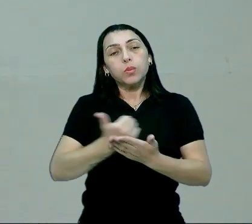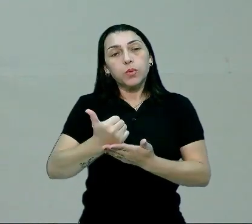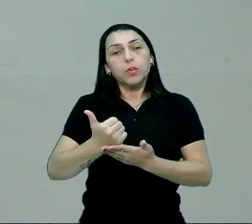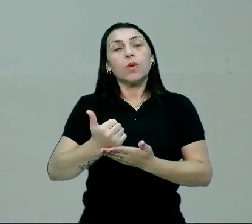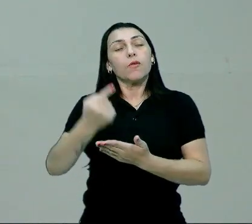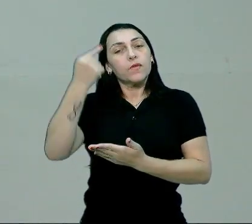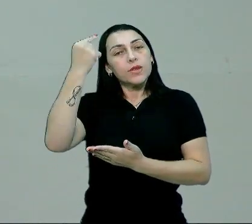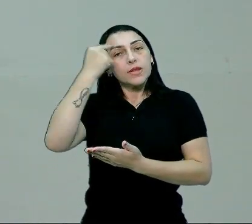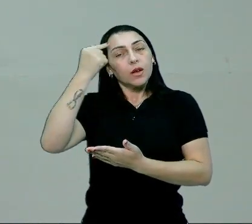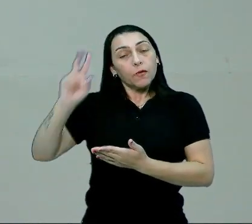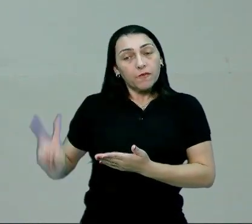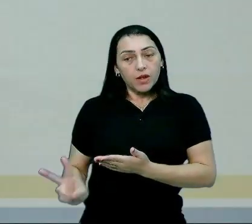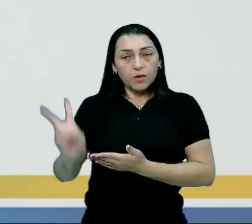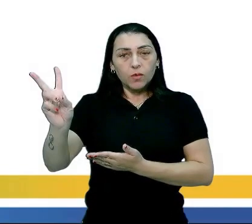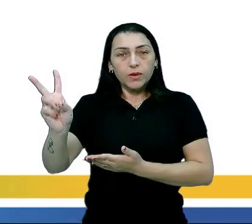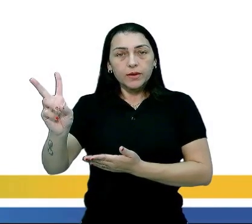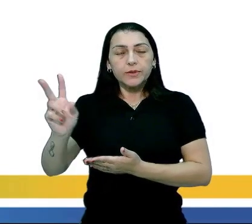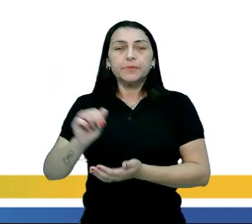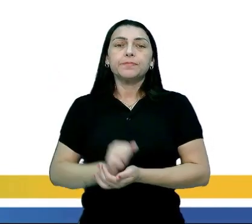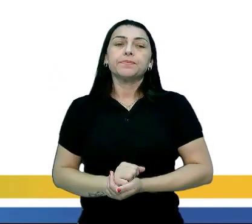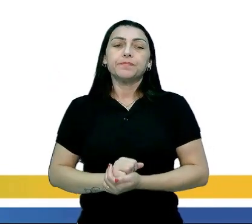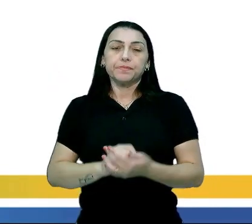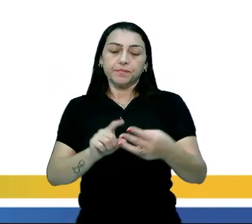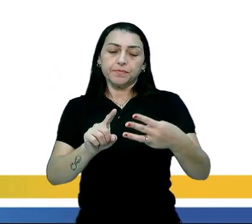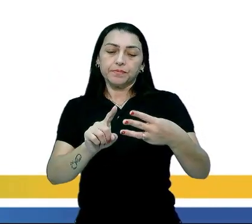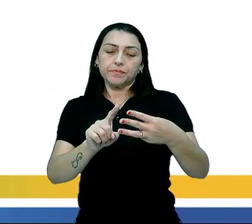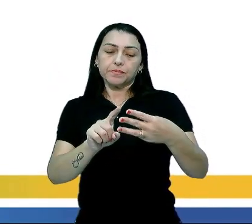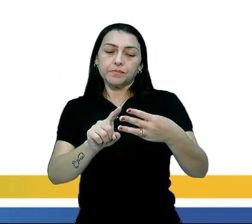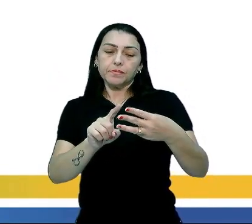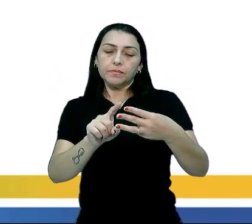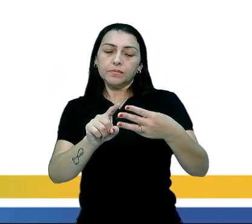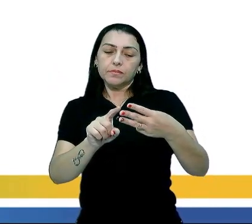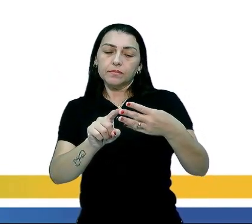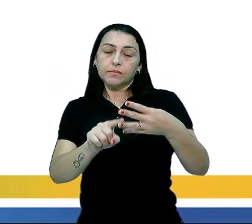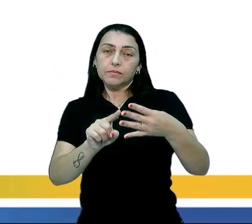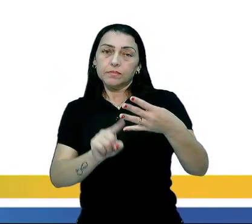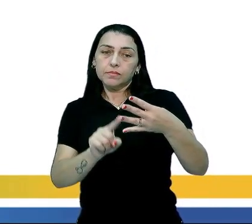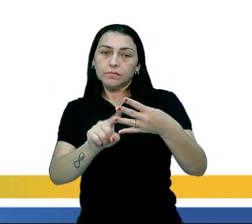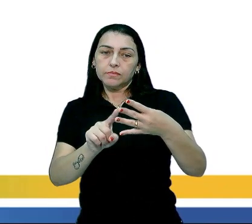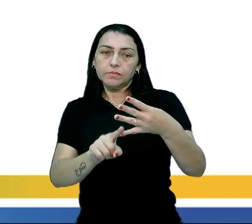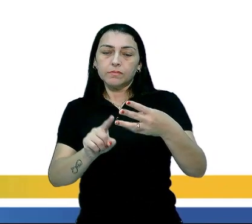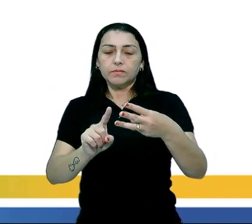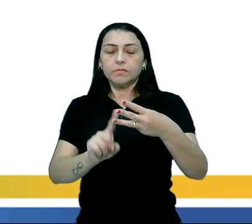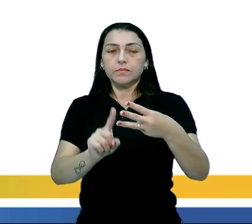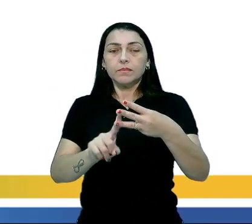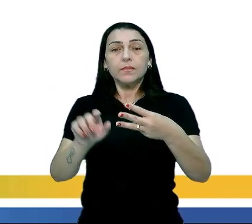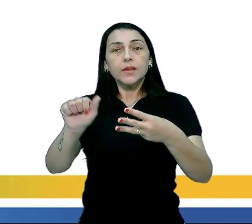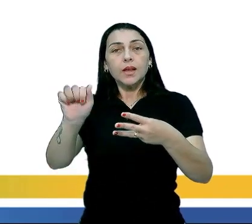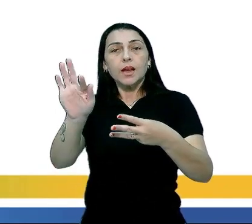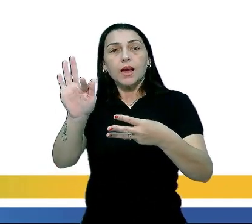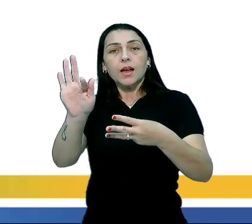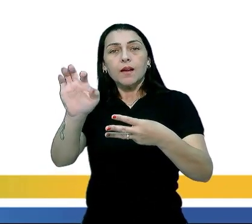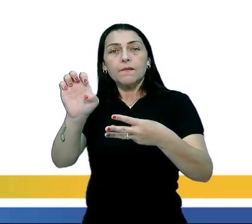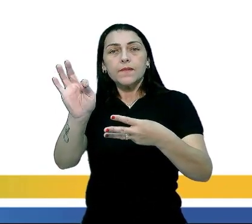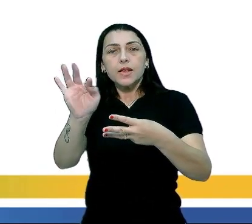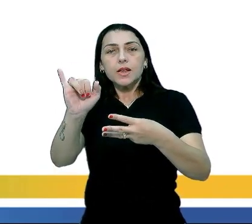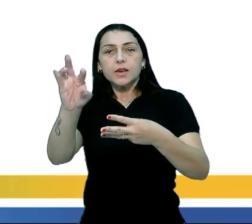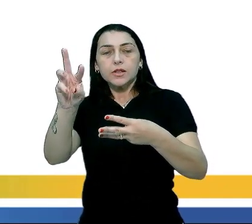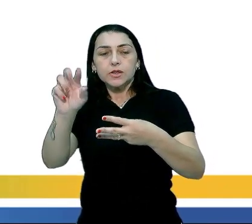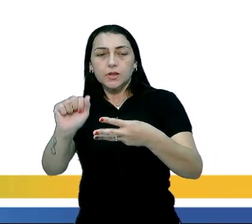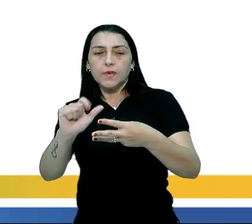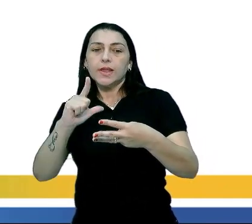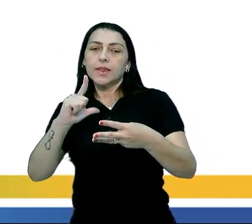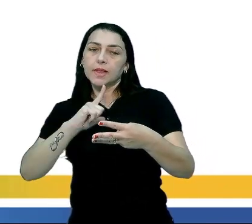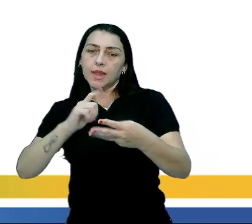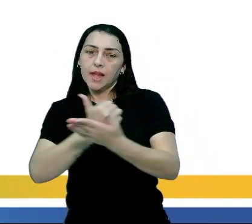racional visando valores. Vamos para as duas últimas? Ação social afetiva.